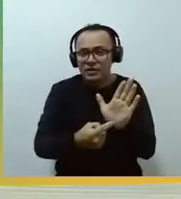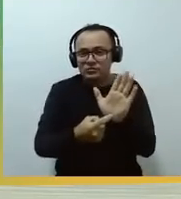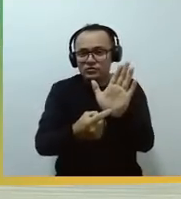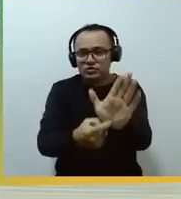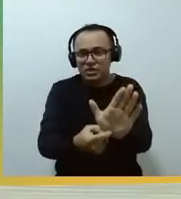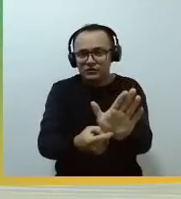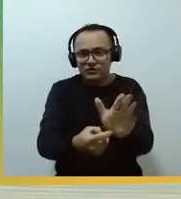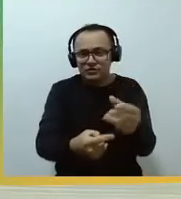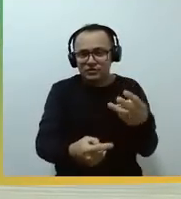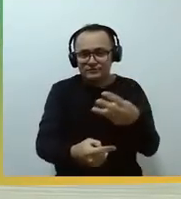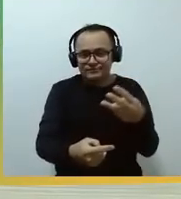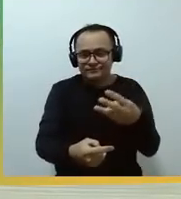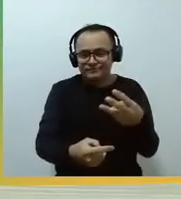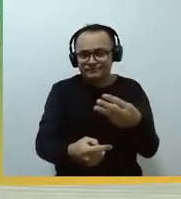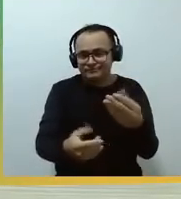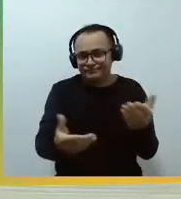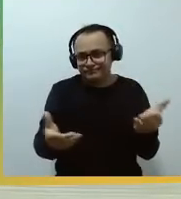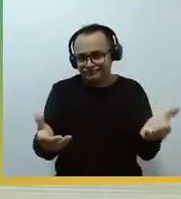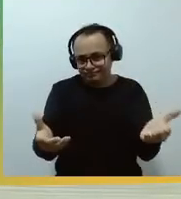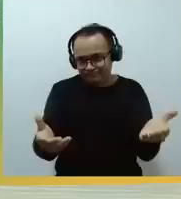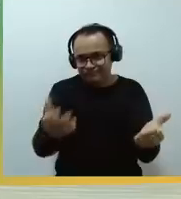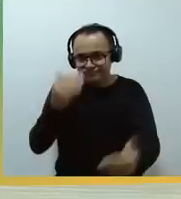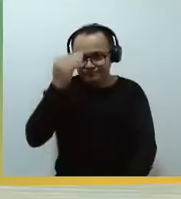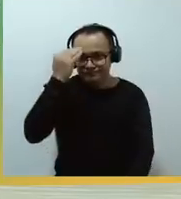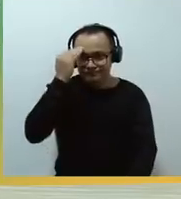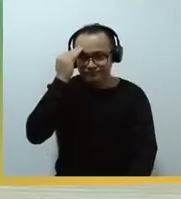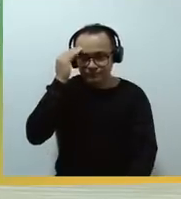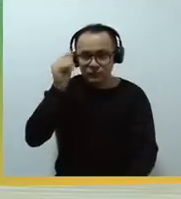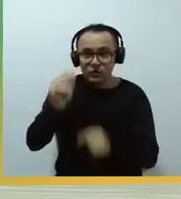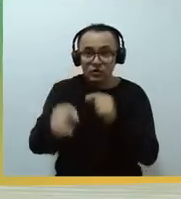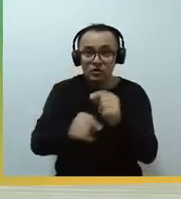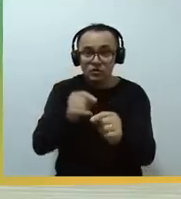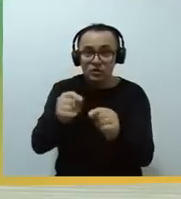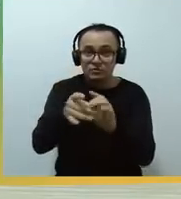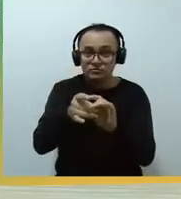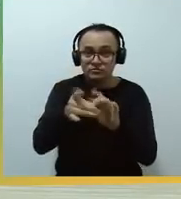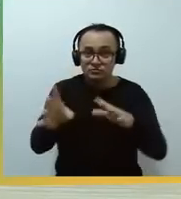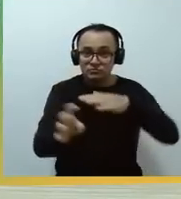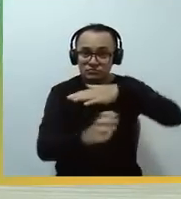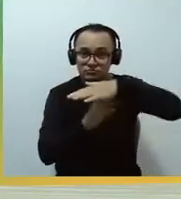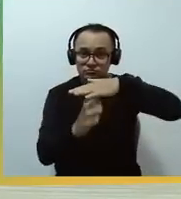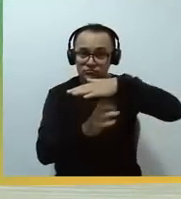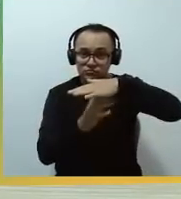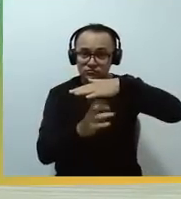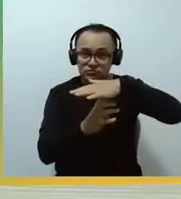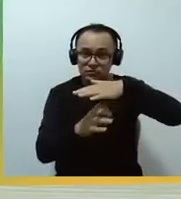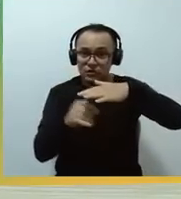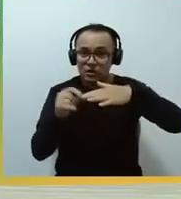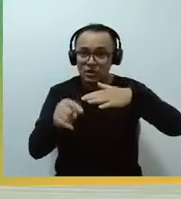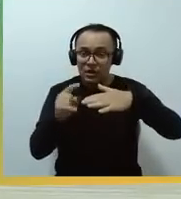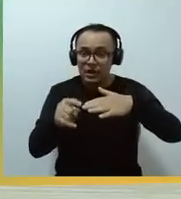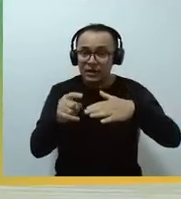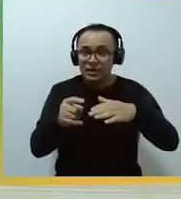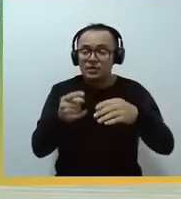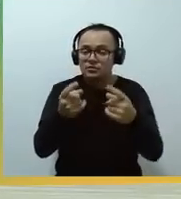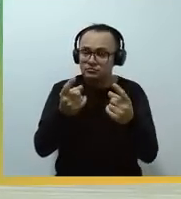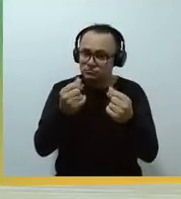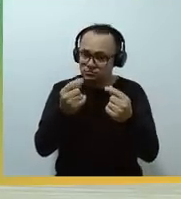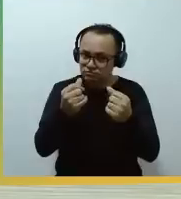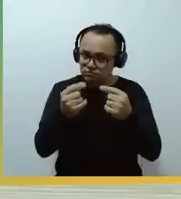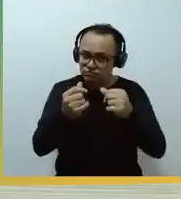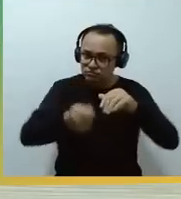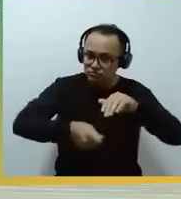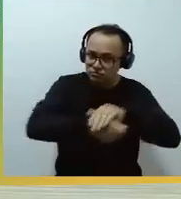Dessa cláusula terceira do contrato que dá essa abrangência para a empresa. E muito embora a empresa remunere o município, não vai estar sendo remunerado o